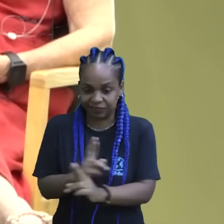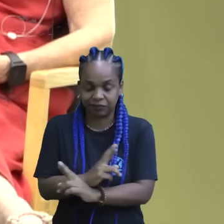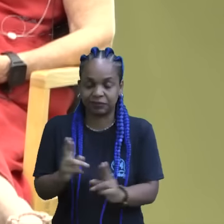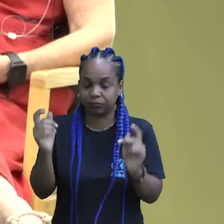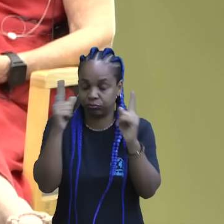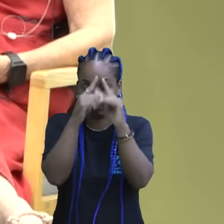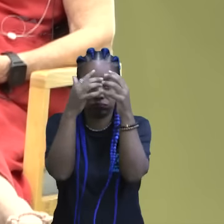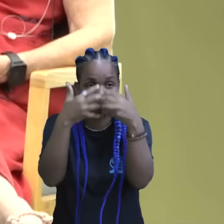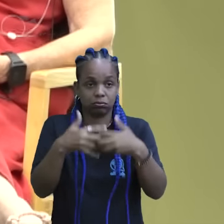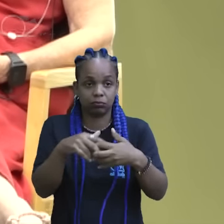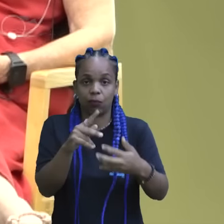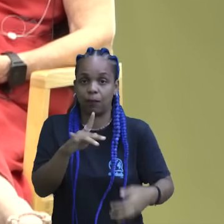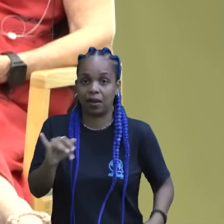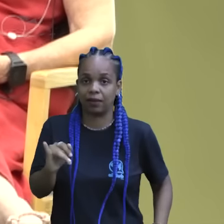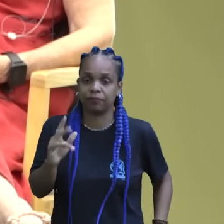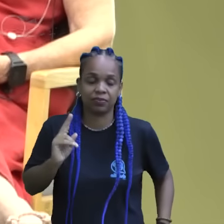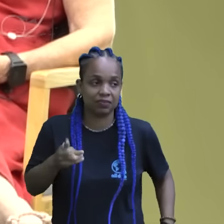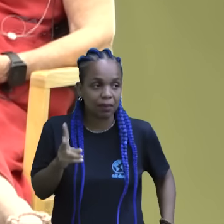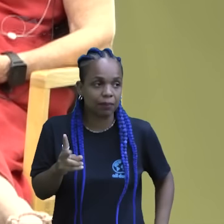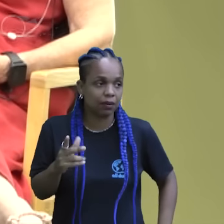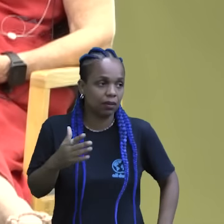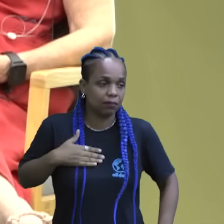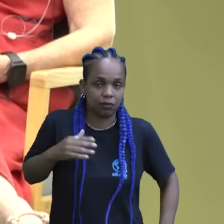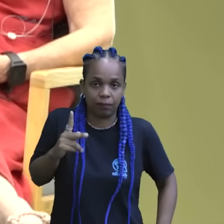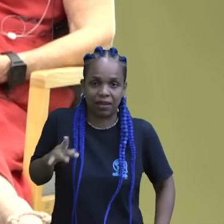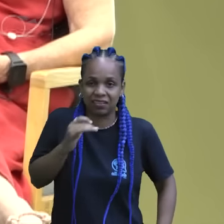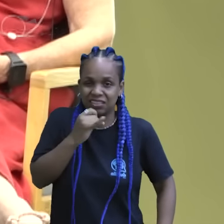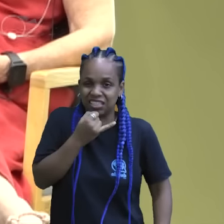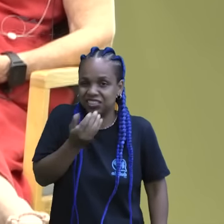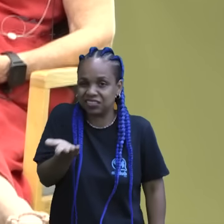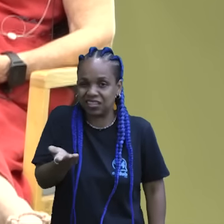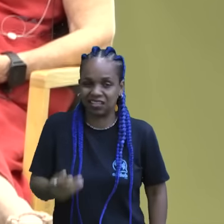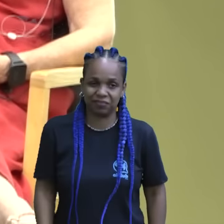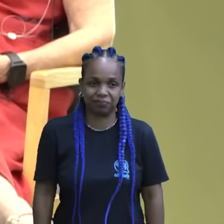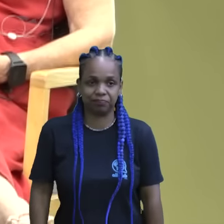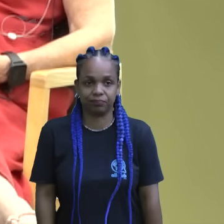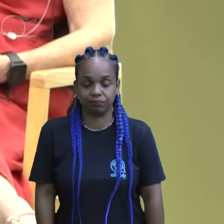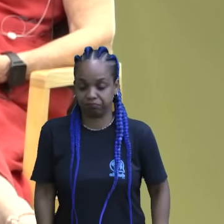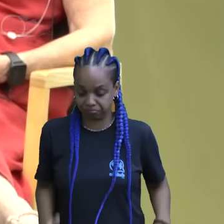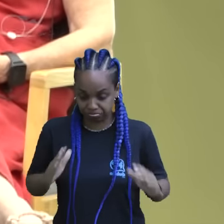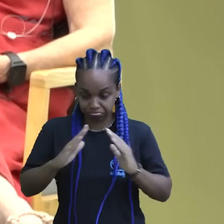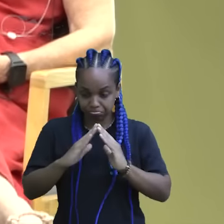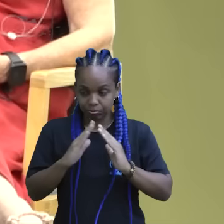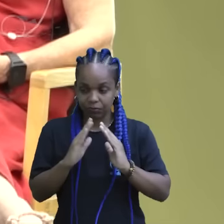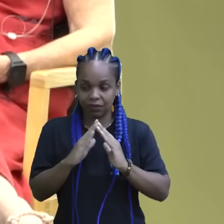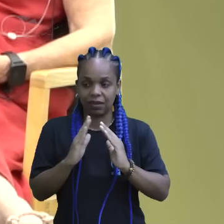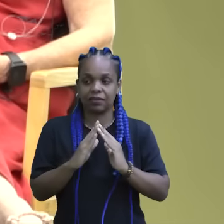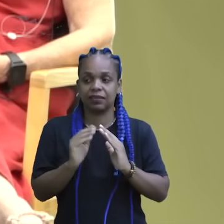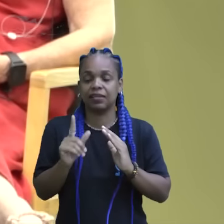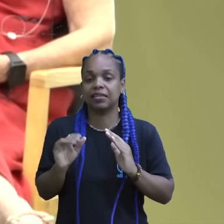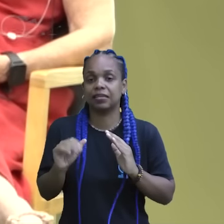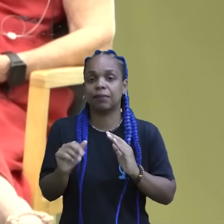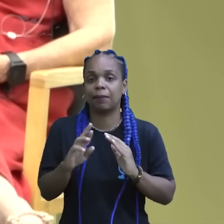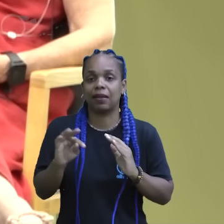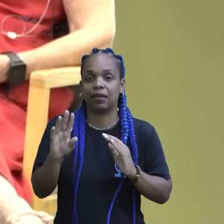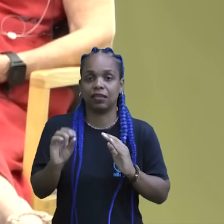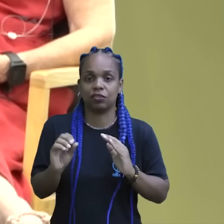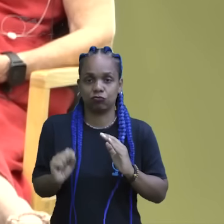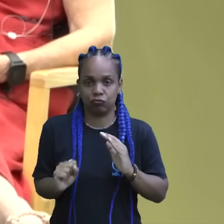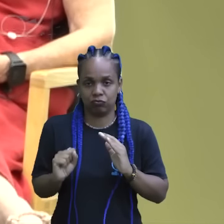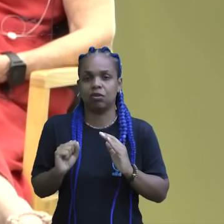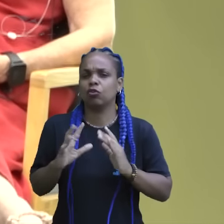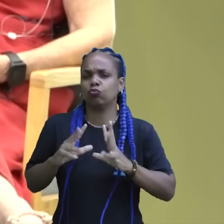casa dos Barretos, né, em Todos os Santos, era chamada da Casa dos Loucos,